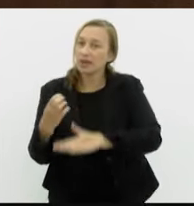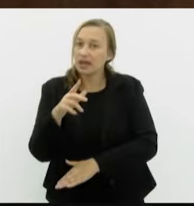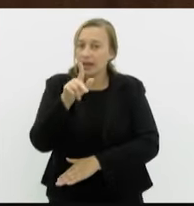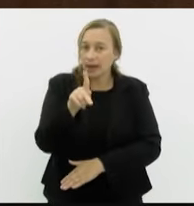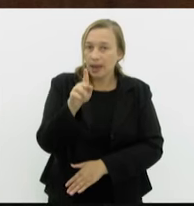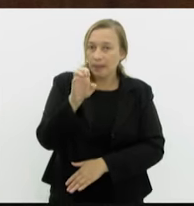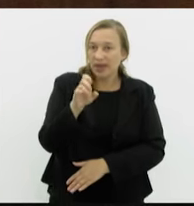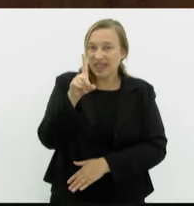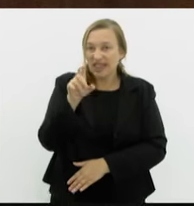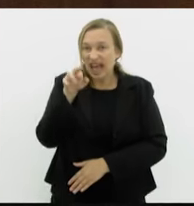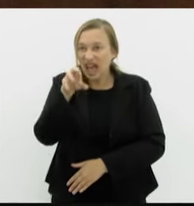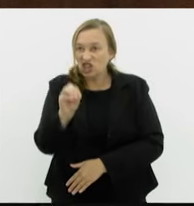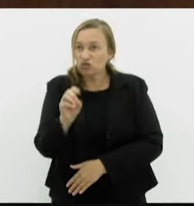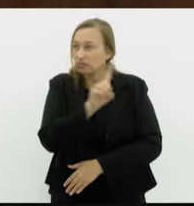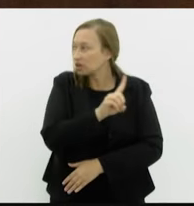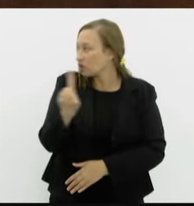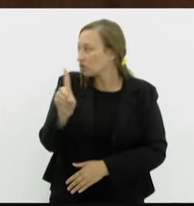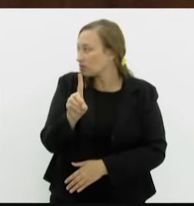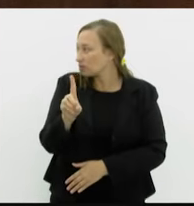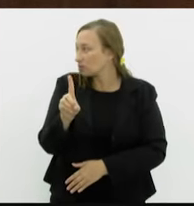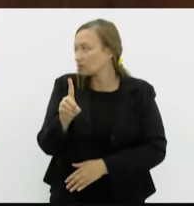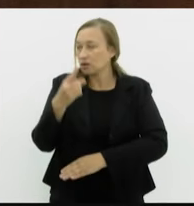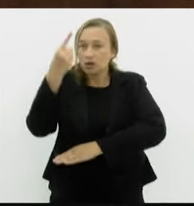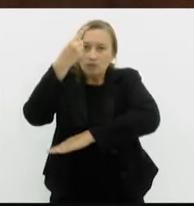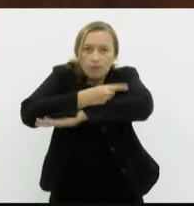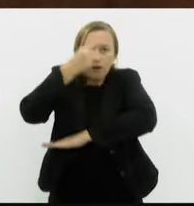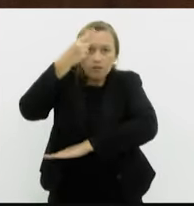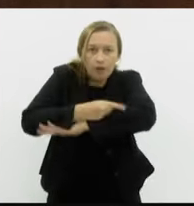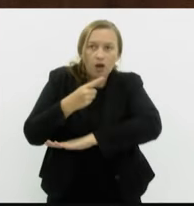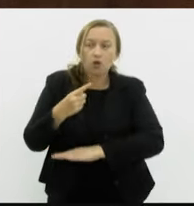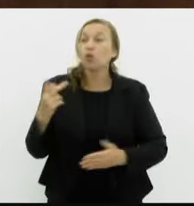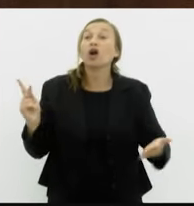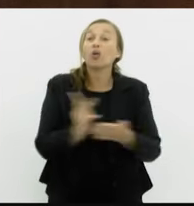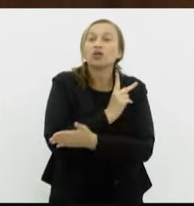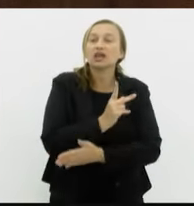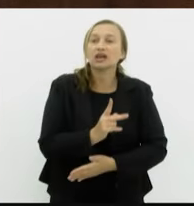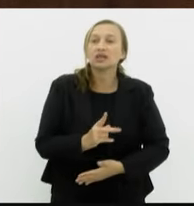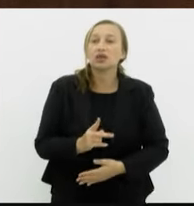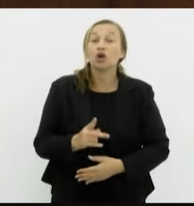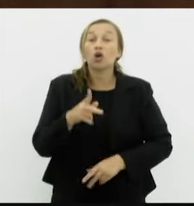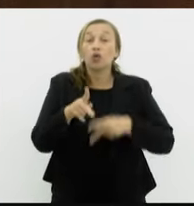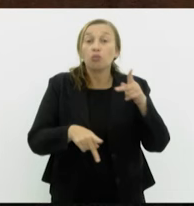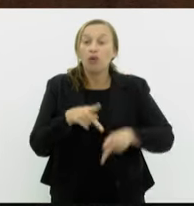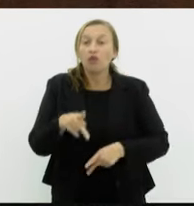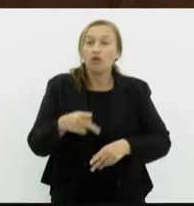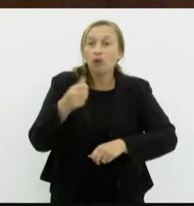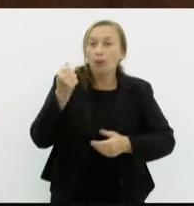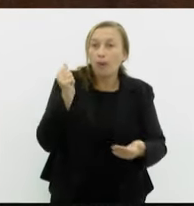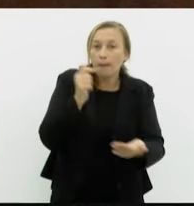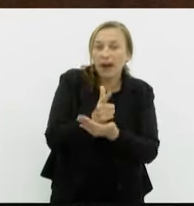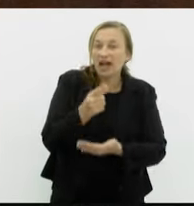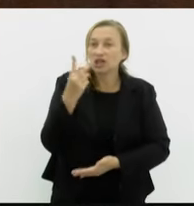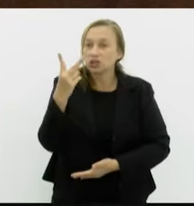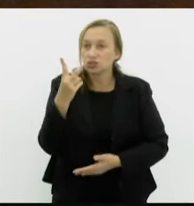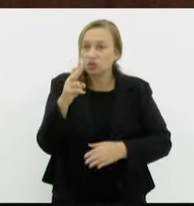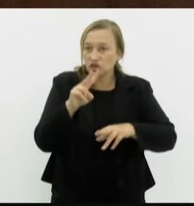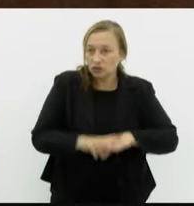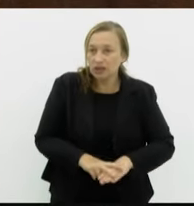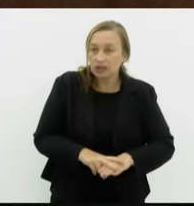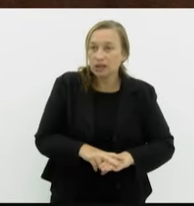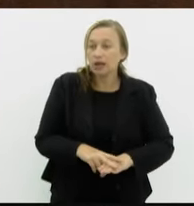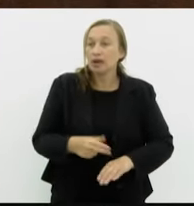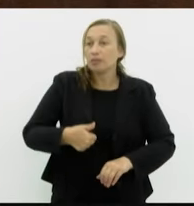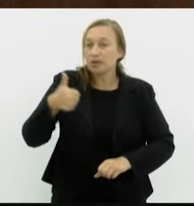não. E o que, que acontece, senhor presidente? A população paga duas vezes. Primeiro, para construir a estrada, através dos seus